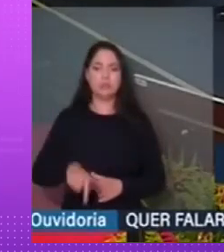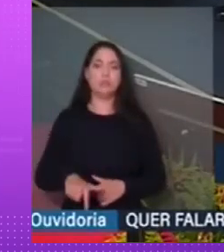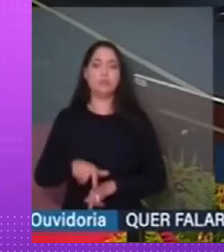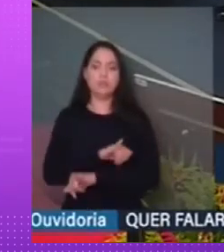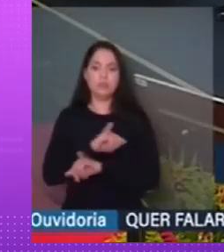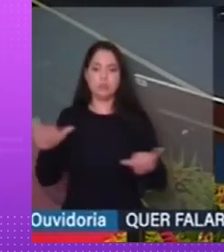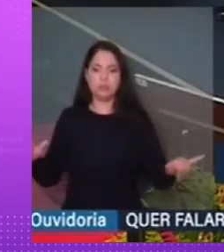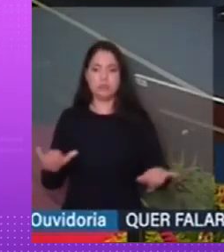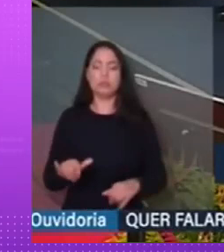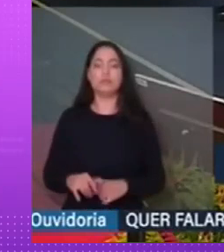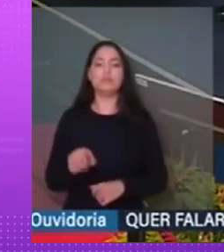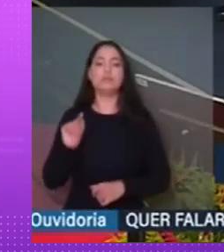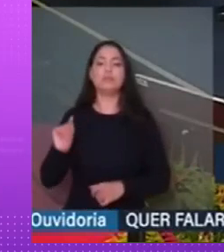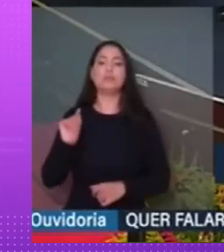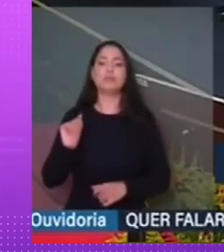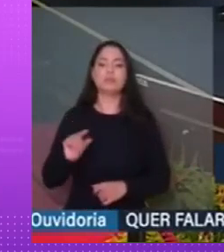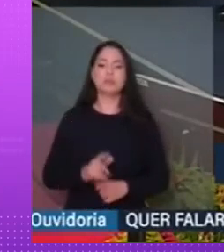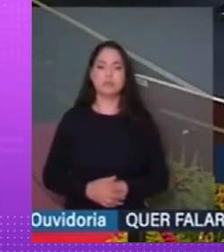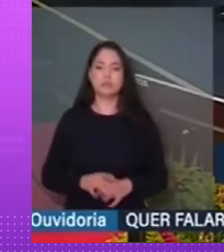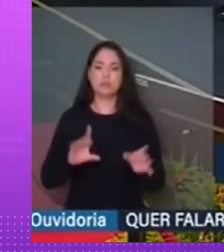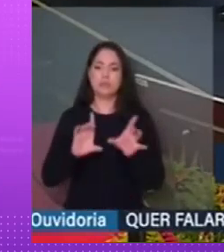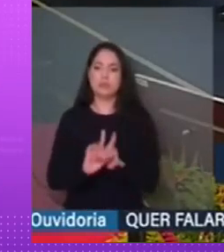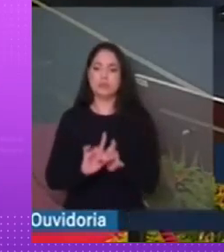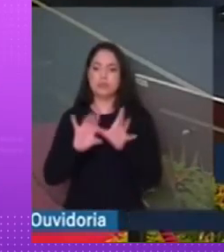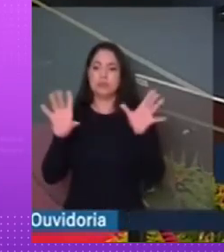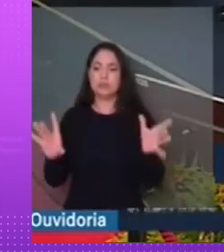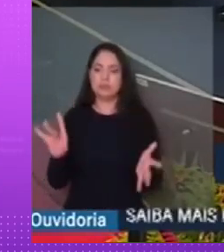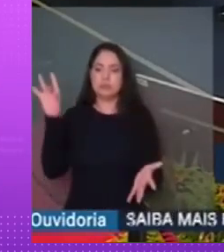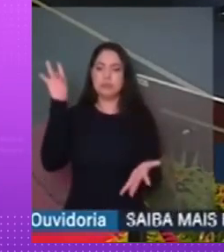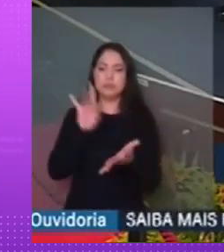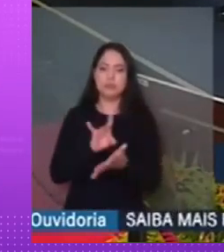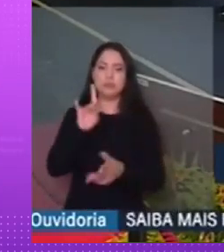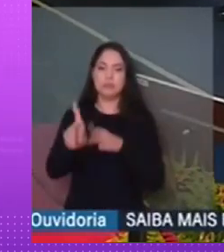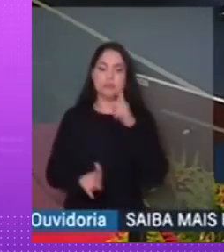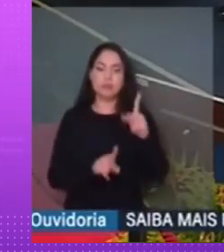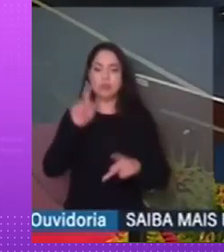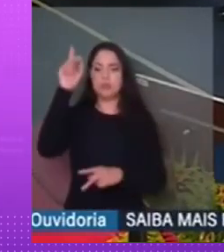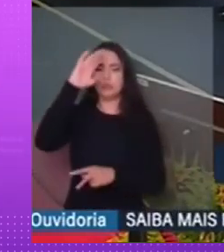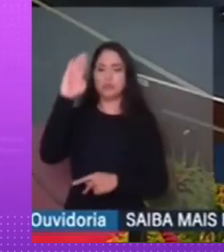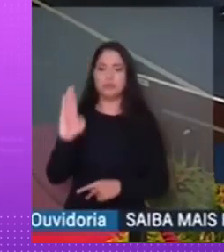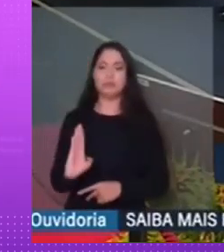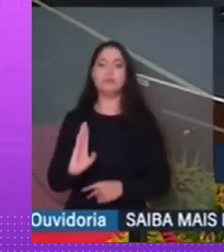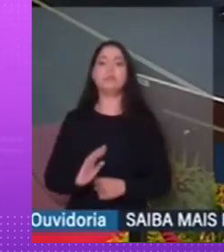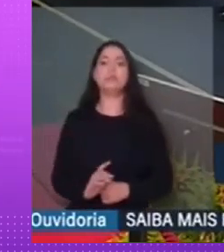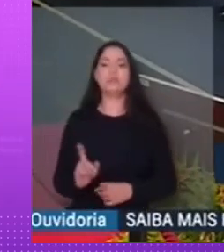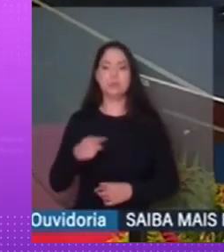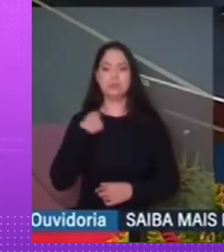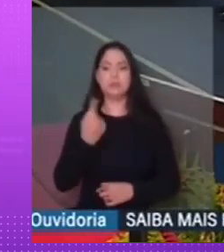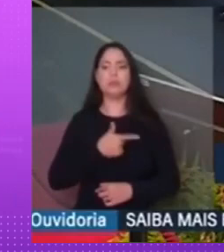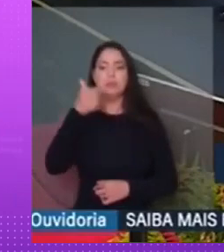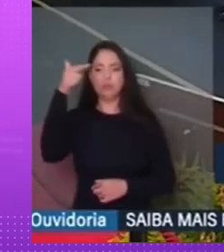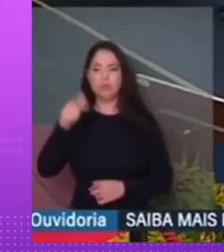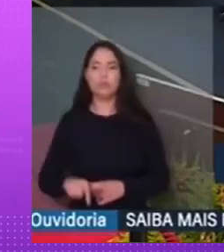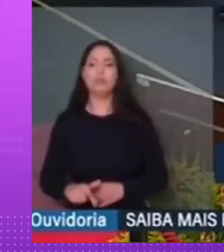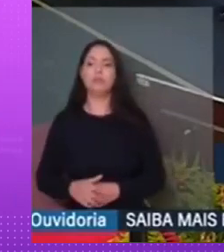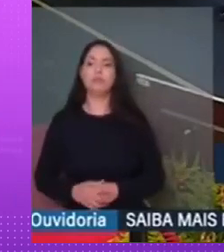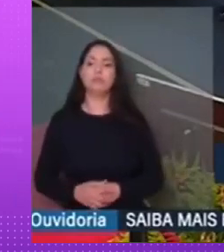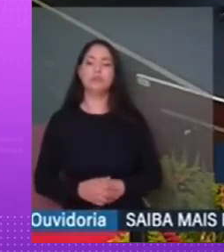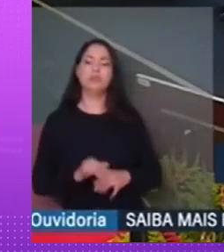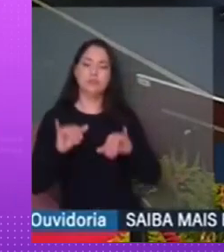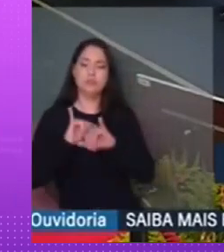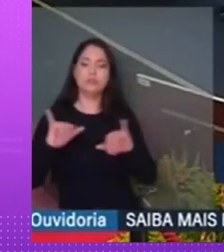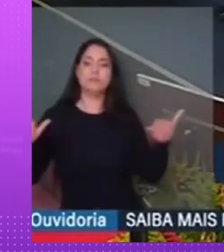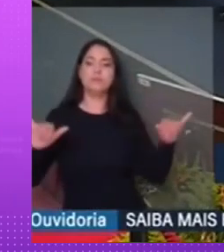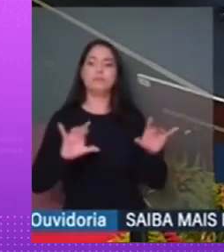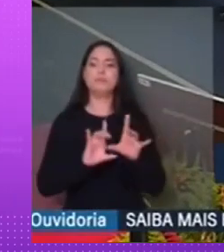qualquer que invoque, como do outro lado também, que não compreende que as pessoas precisam ser punidas, mas, claro, na medida do que fizeram,